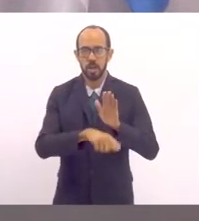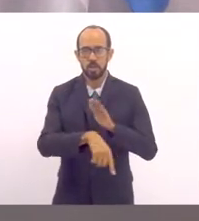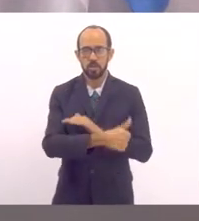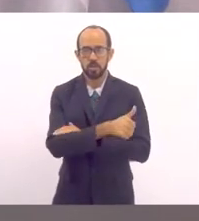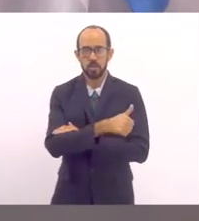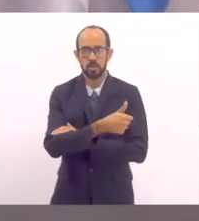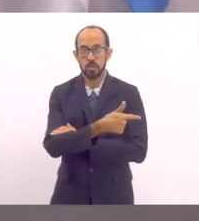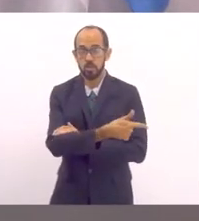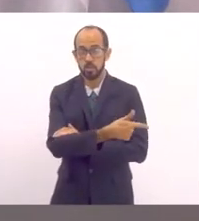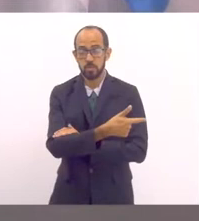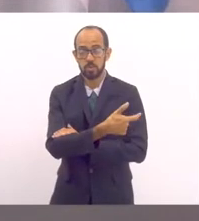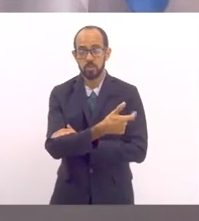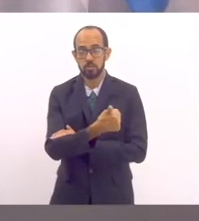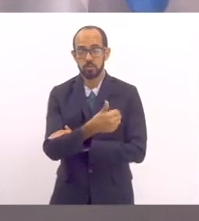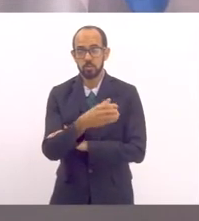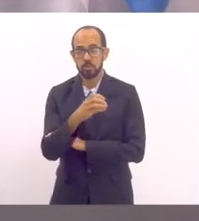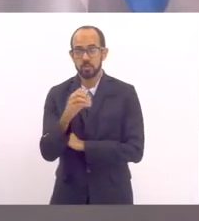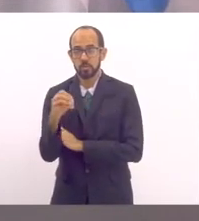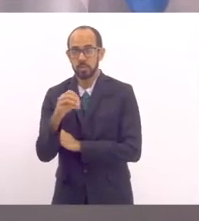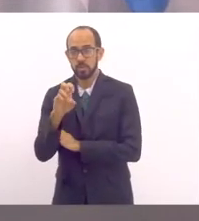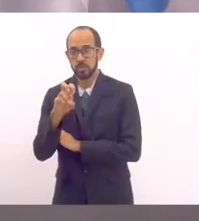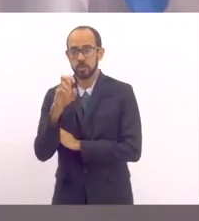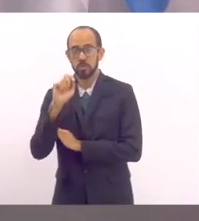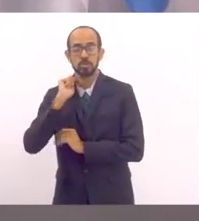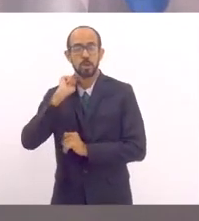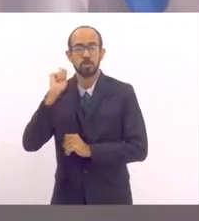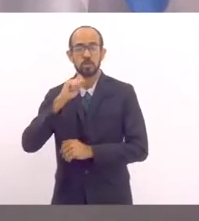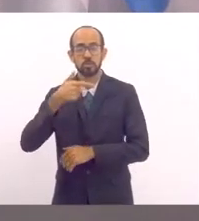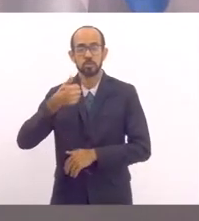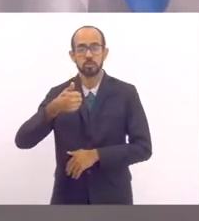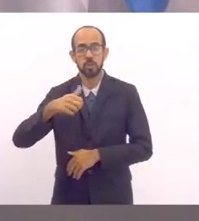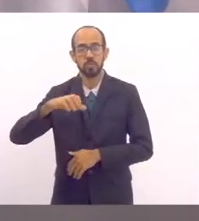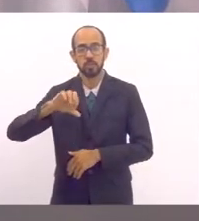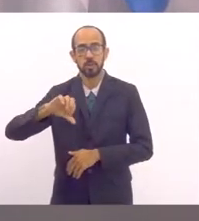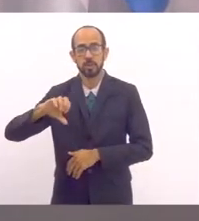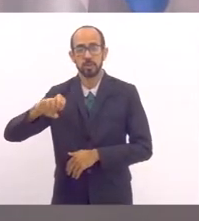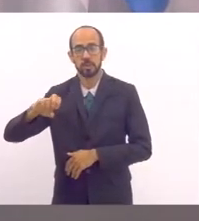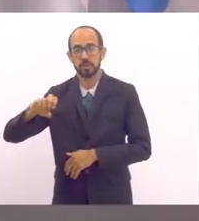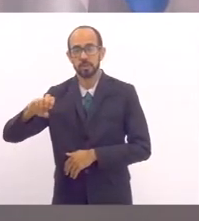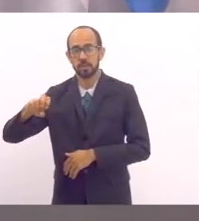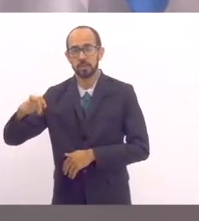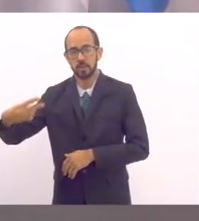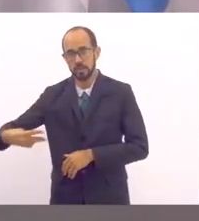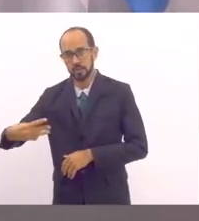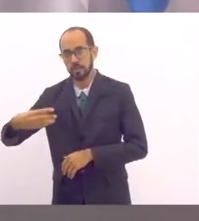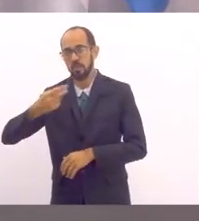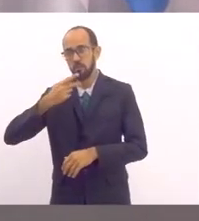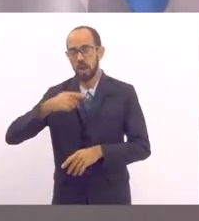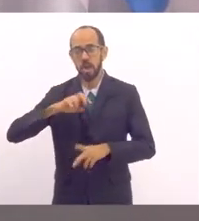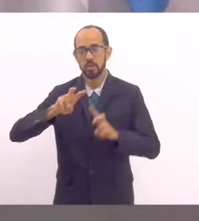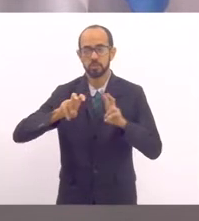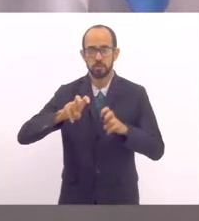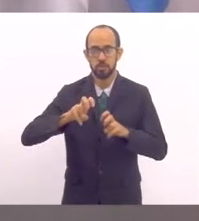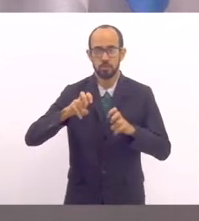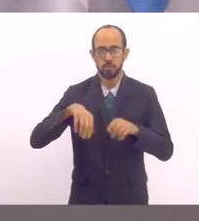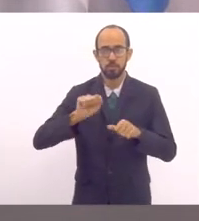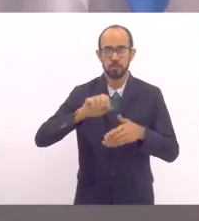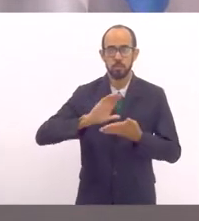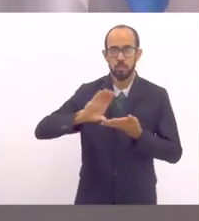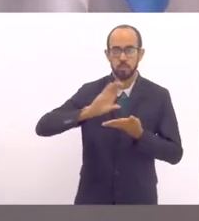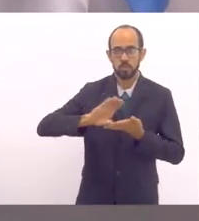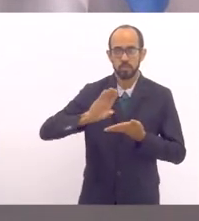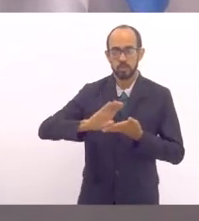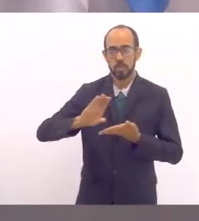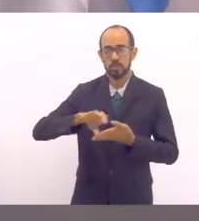21.2100, de 5 de abril de 1993, que dispõe sobre o Conselho Estadual de